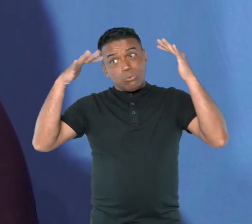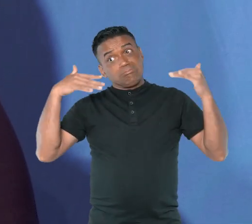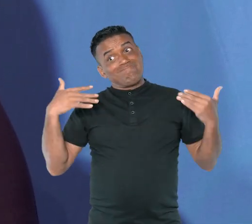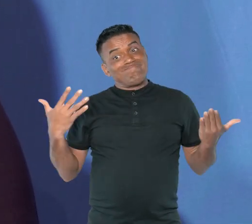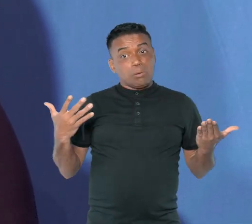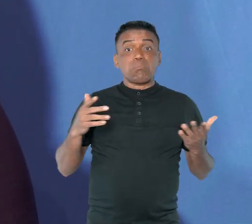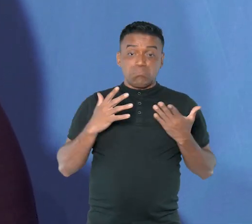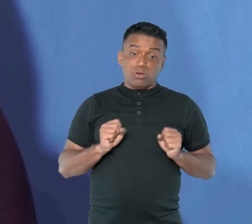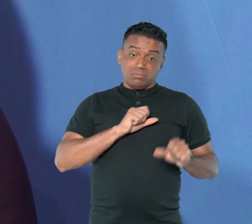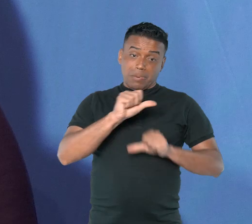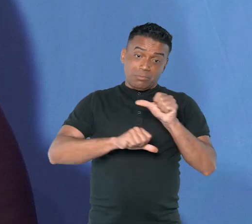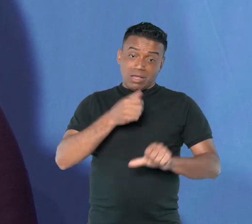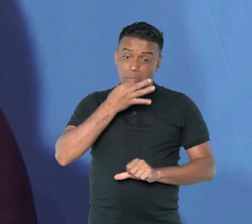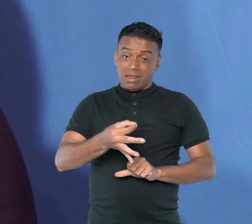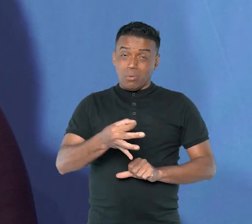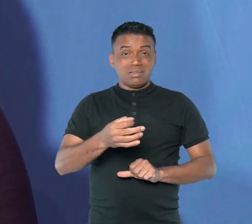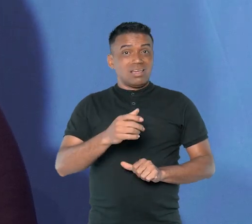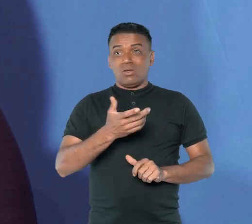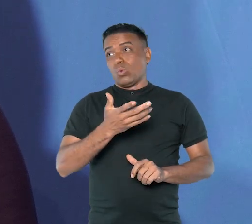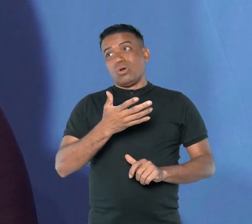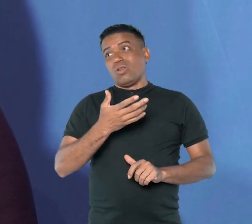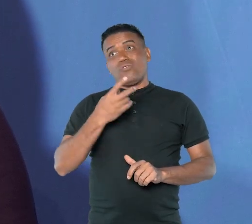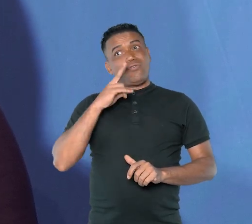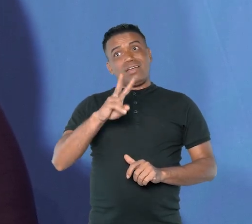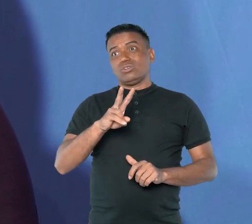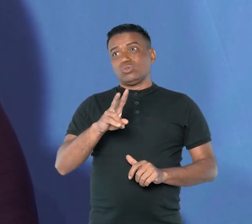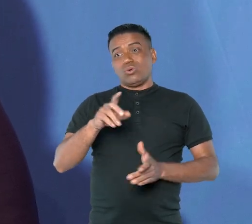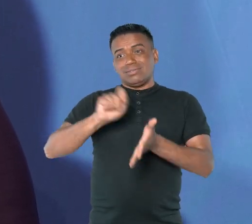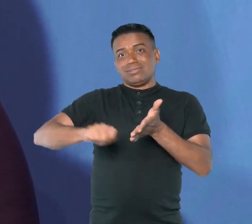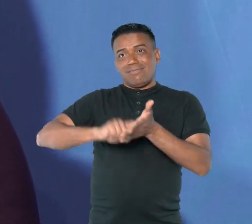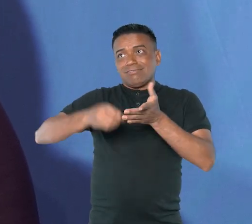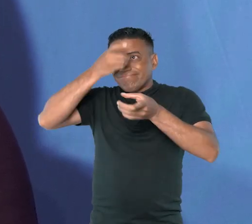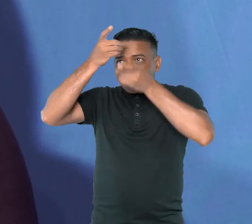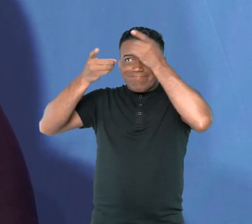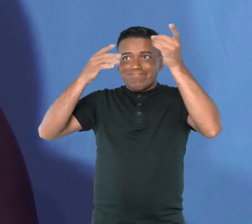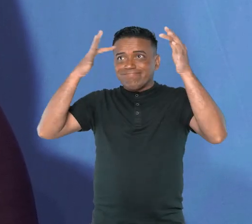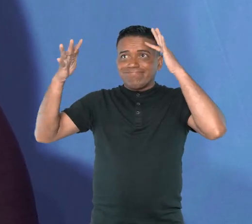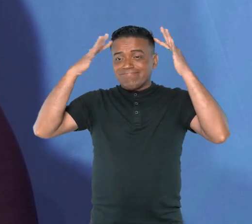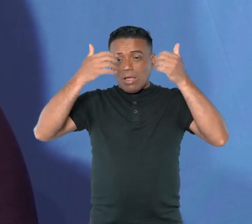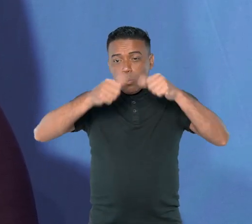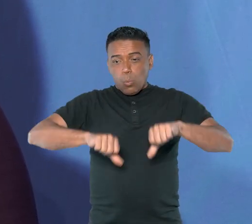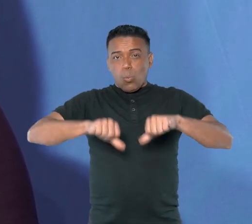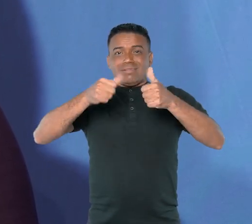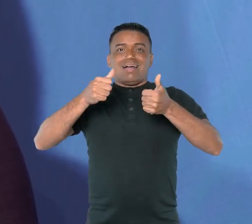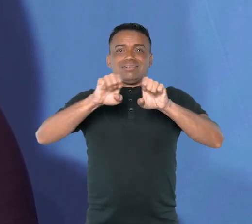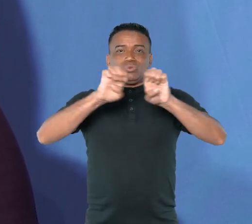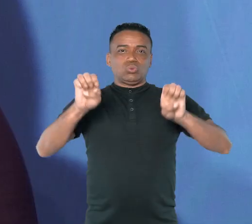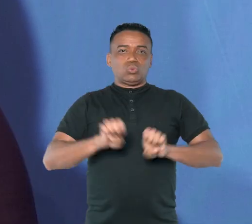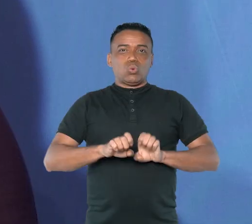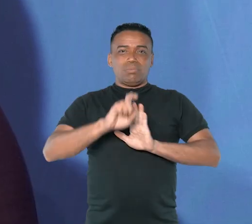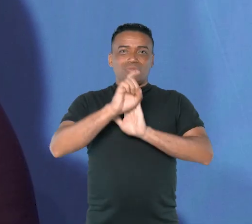Posso mudar essa opinião, mas eu realmente não me vejo como uma ficcionista, não enxergo as qualidades na minha escrita para